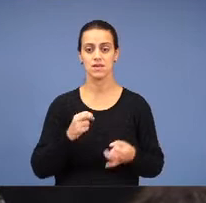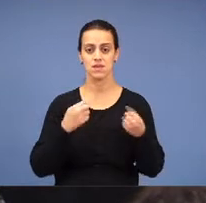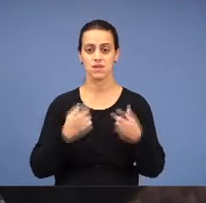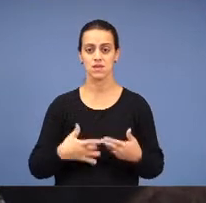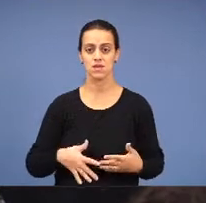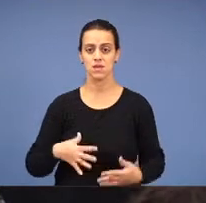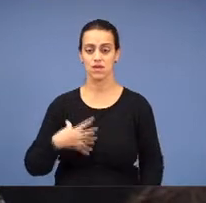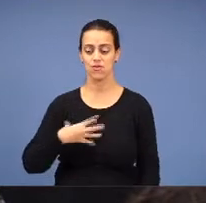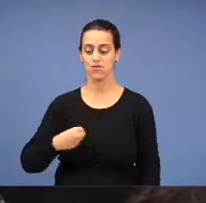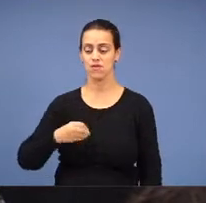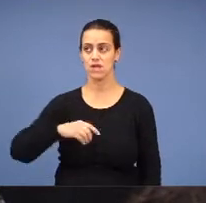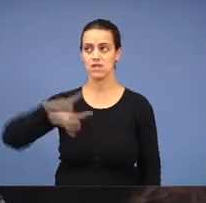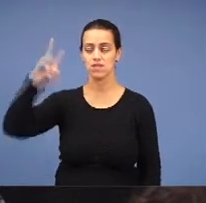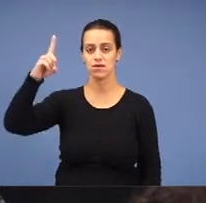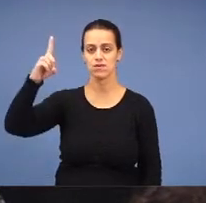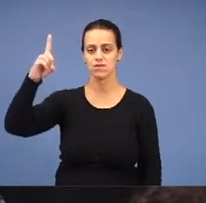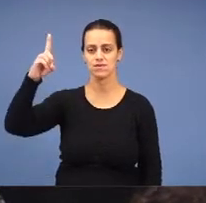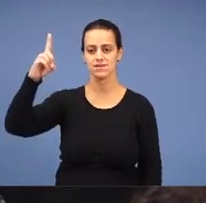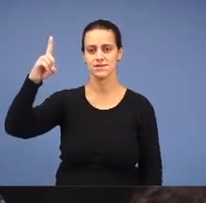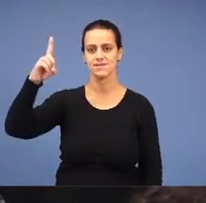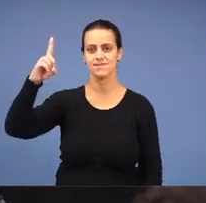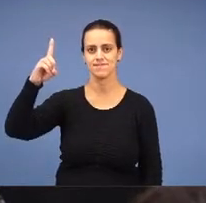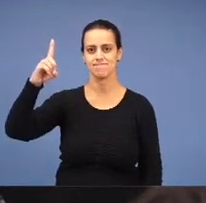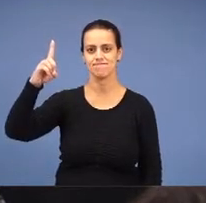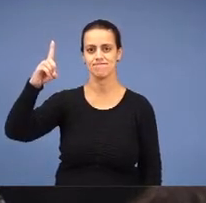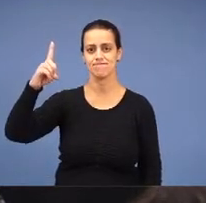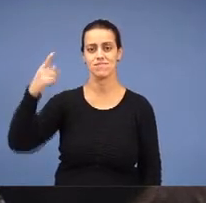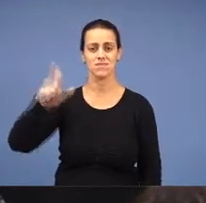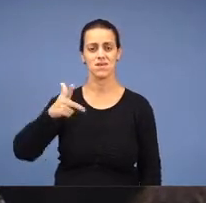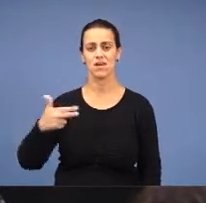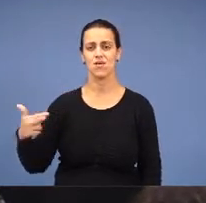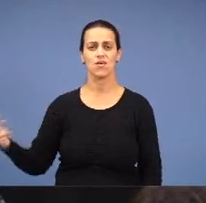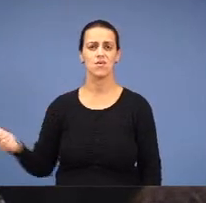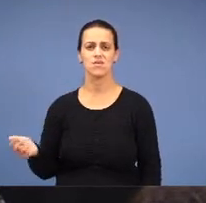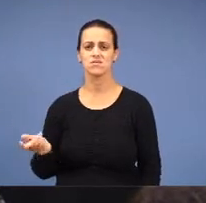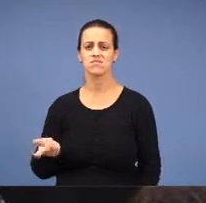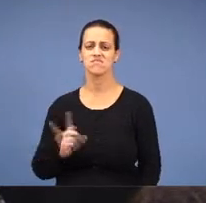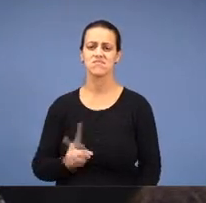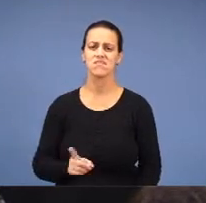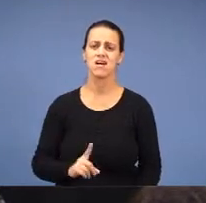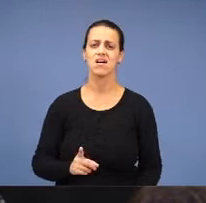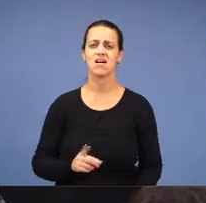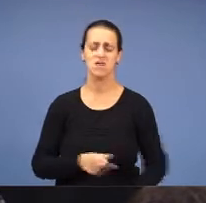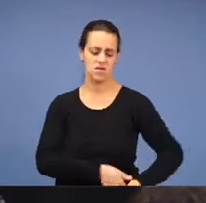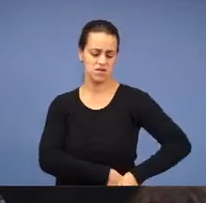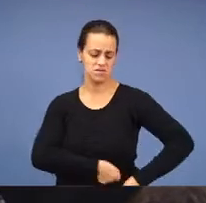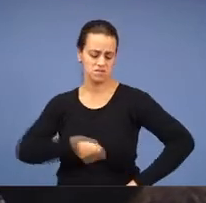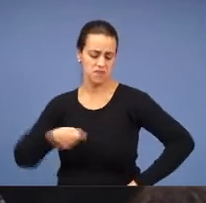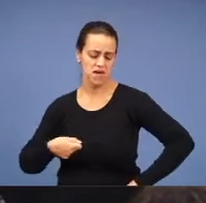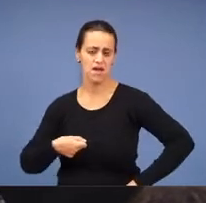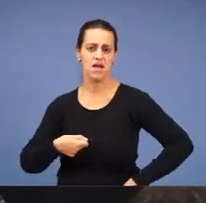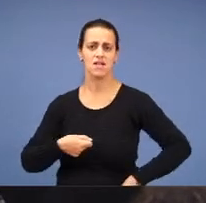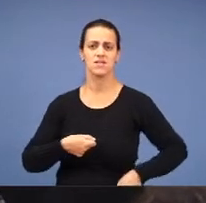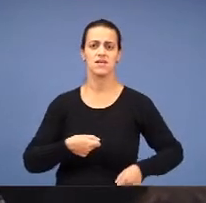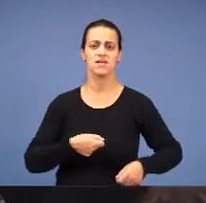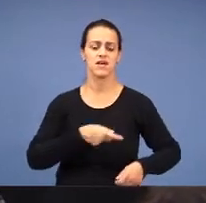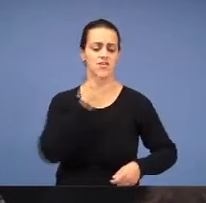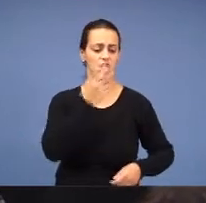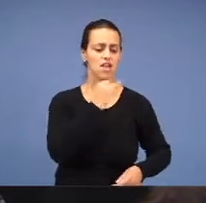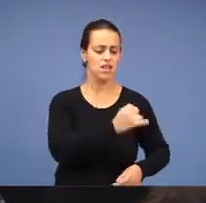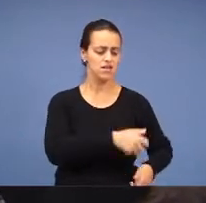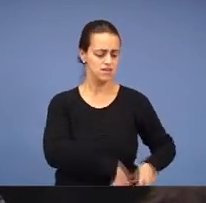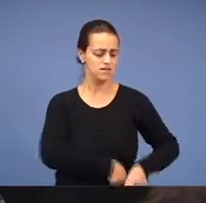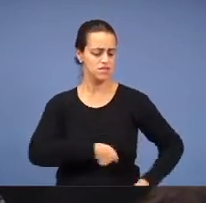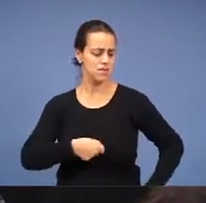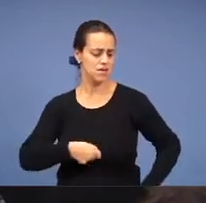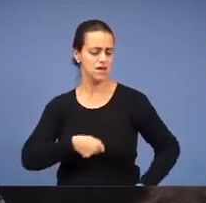de Deus. Nessas outras aqui, não. Isso diz o que tem a espada. Isso que diz, né, o que foi morto e